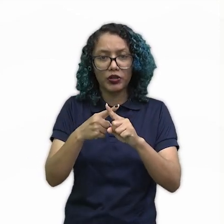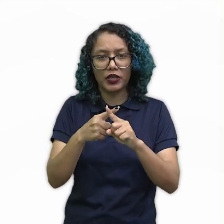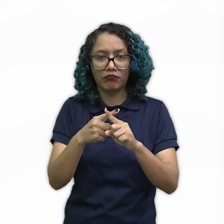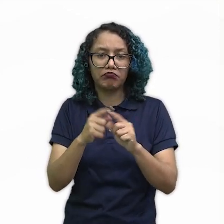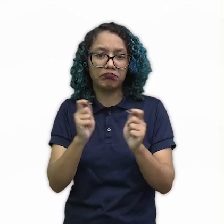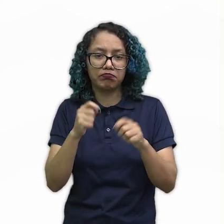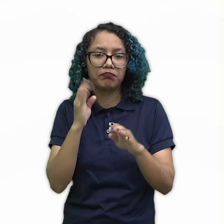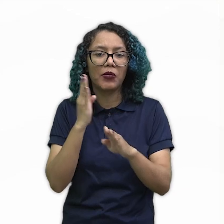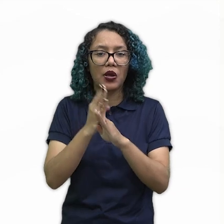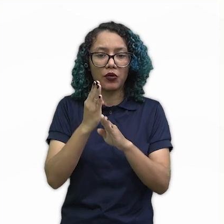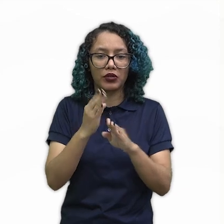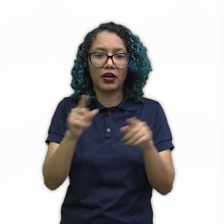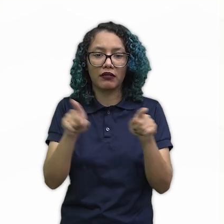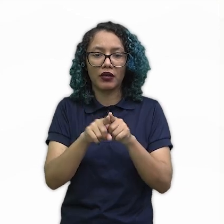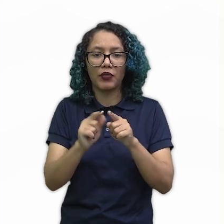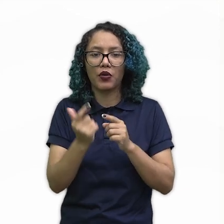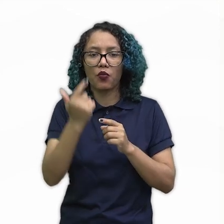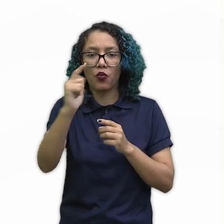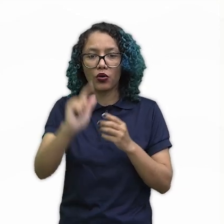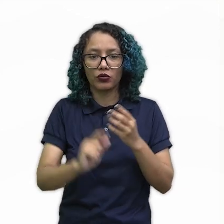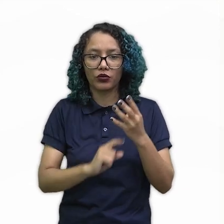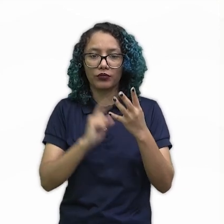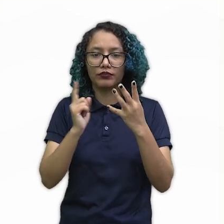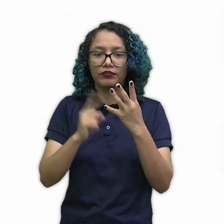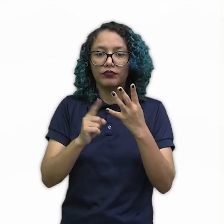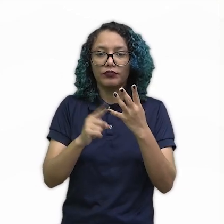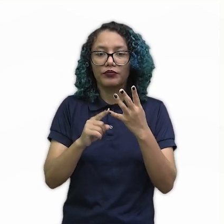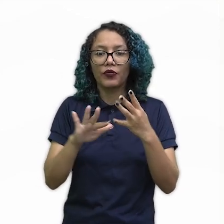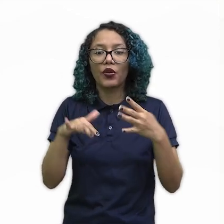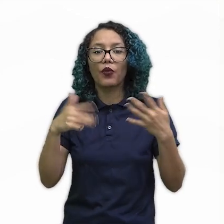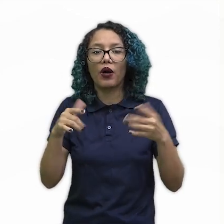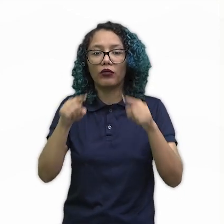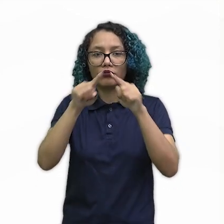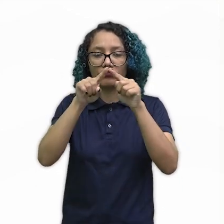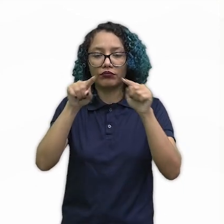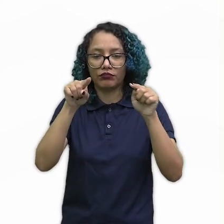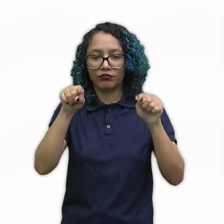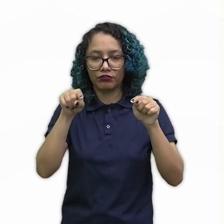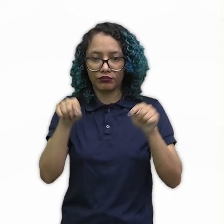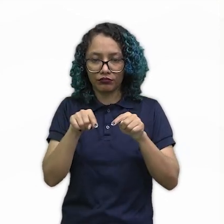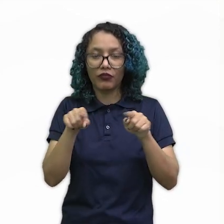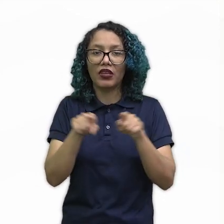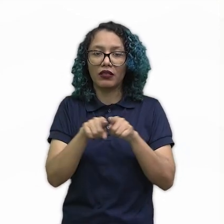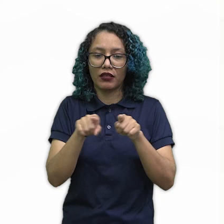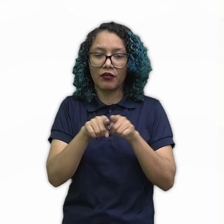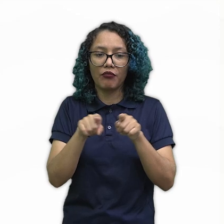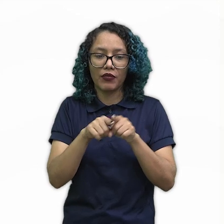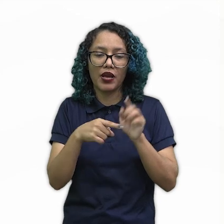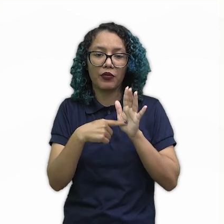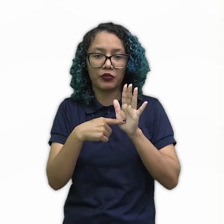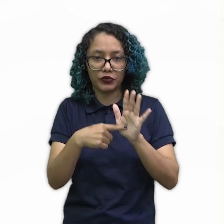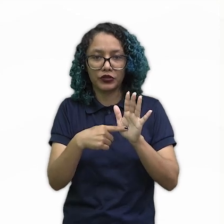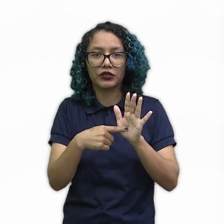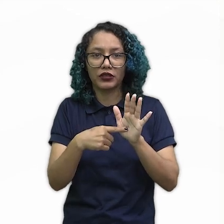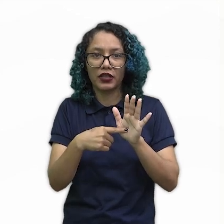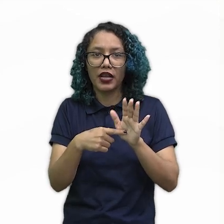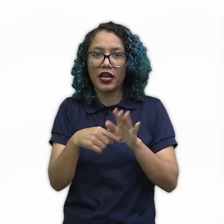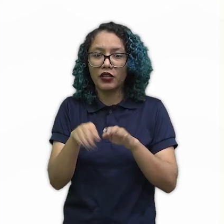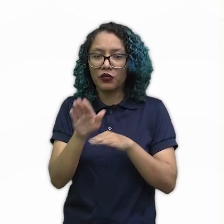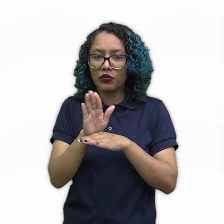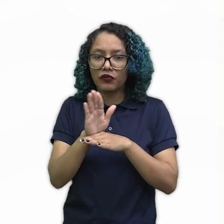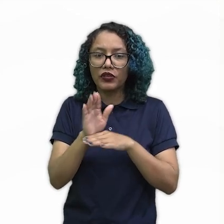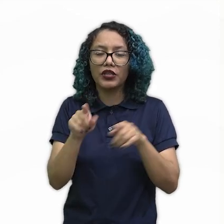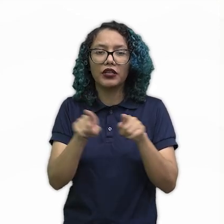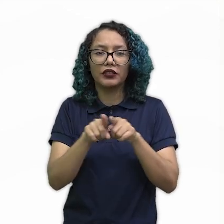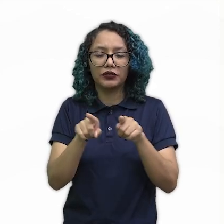certo? Nós temos também ali um outro formato que apareceu no nosso VT e também apareceu lá no